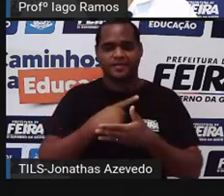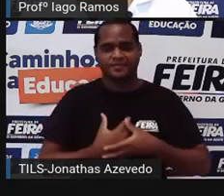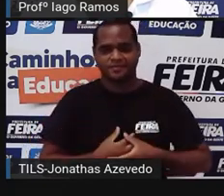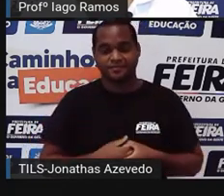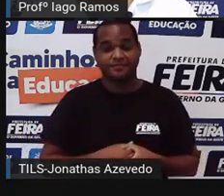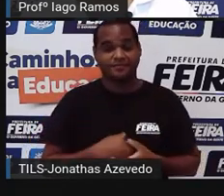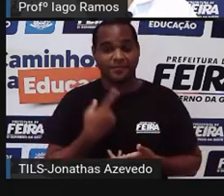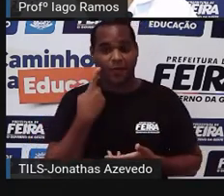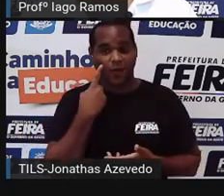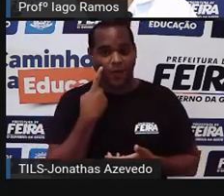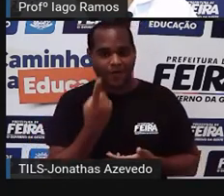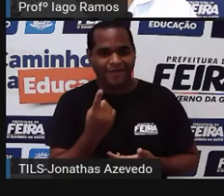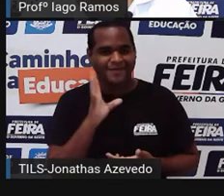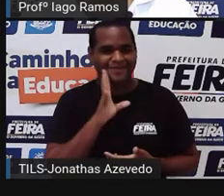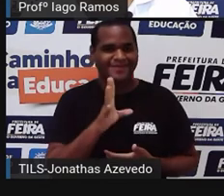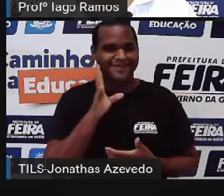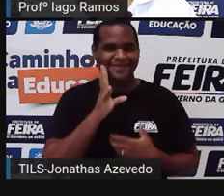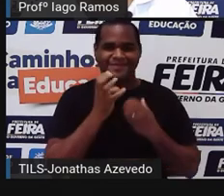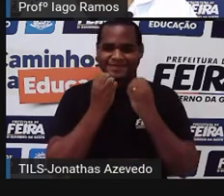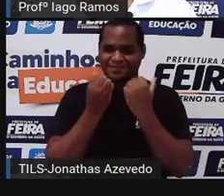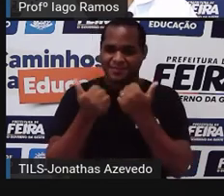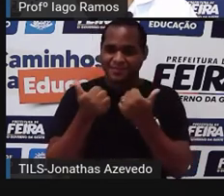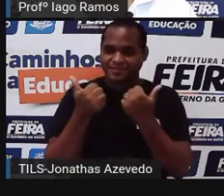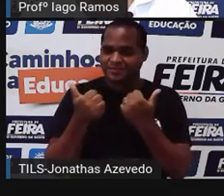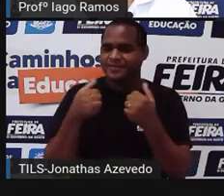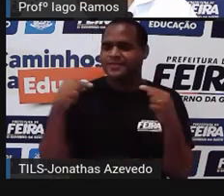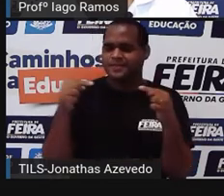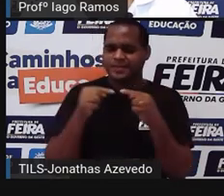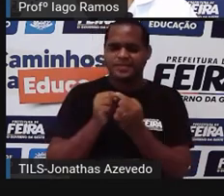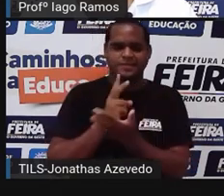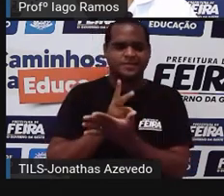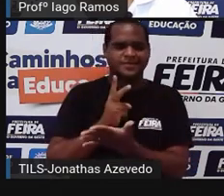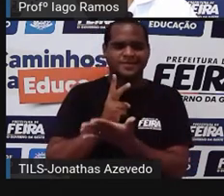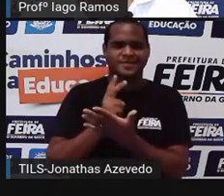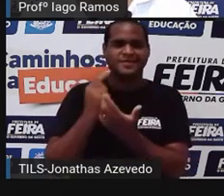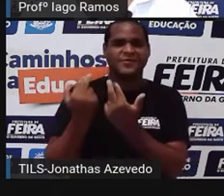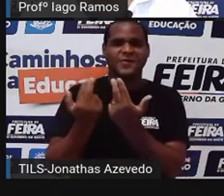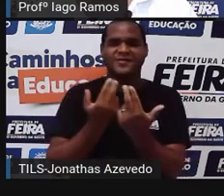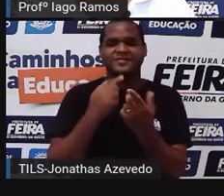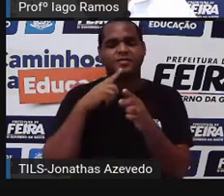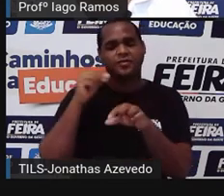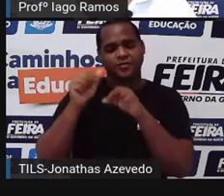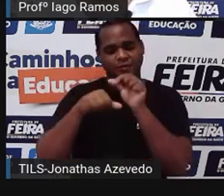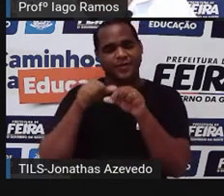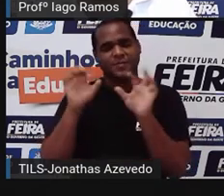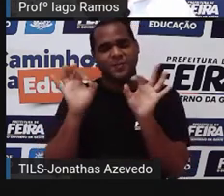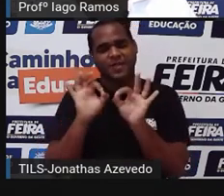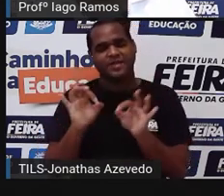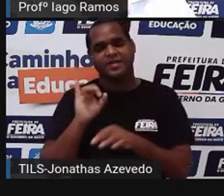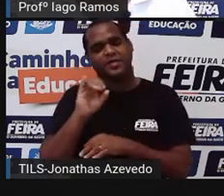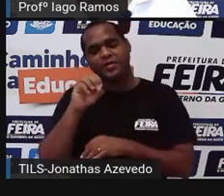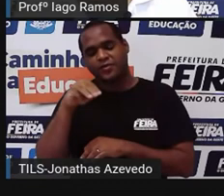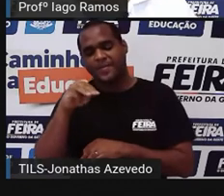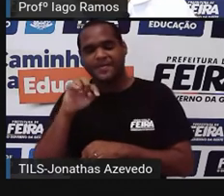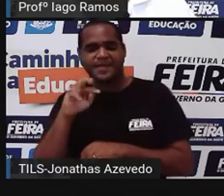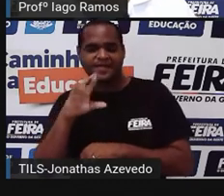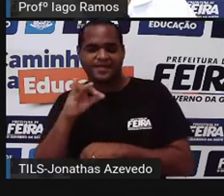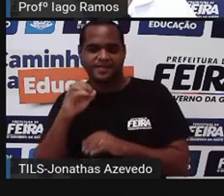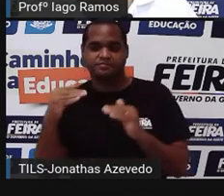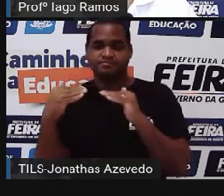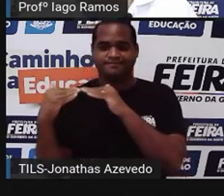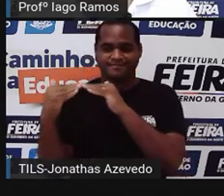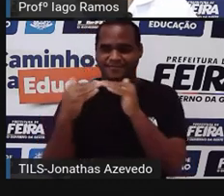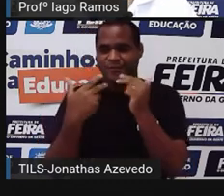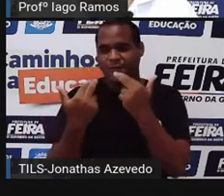Olha só que coisa bacana e a figura continua sendo a mesma as medidas não muda a isometria isometria Tá